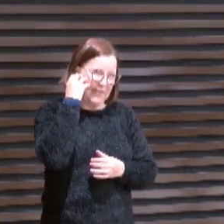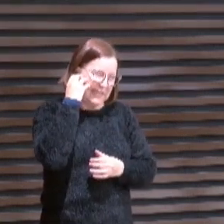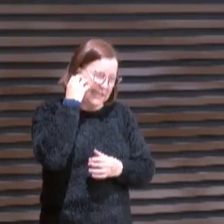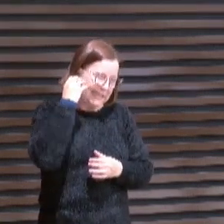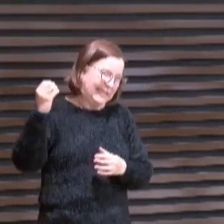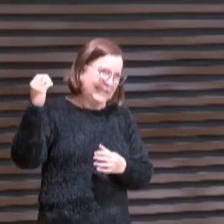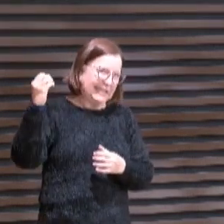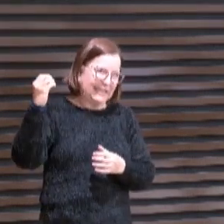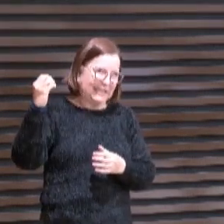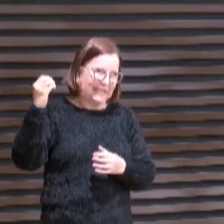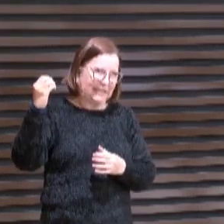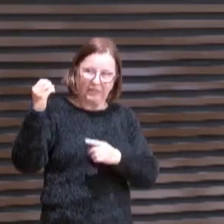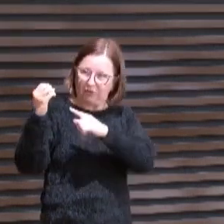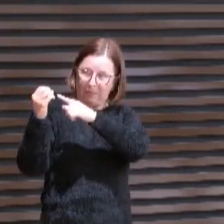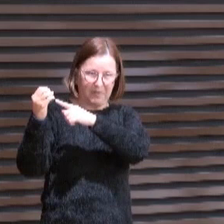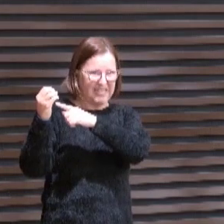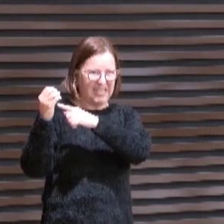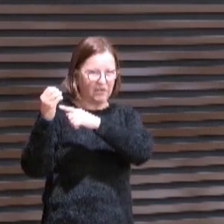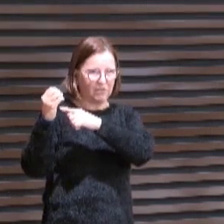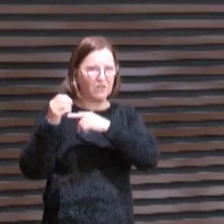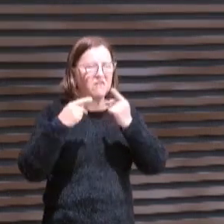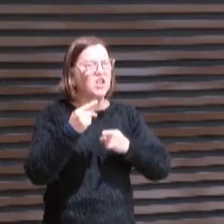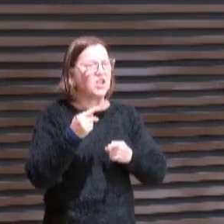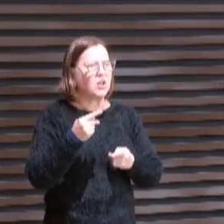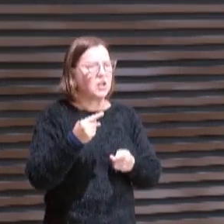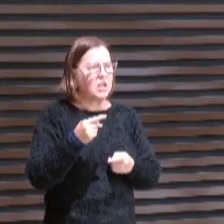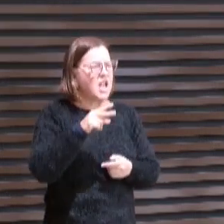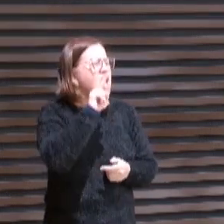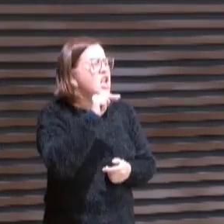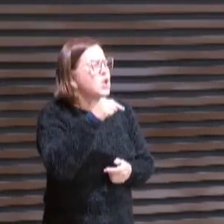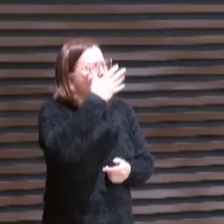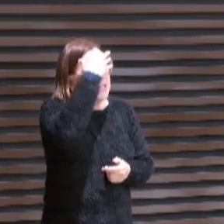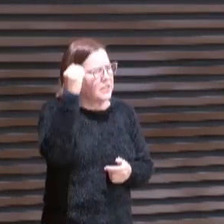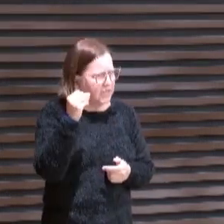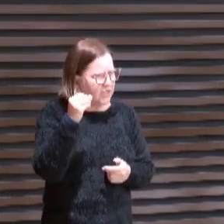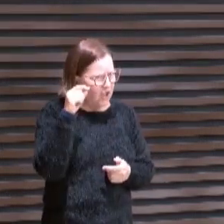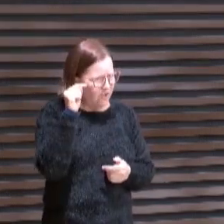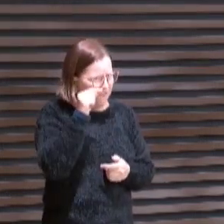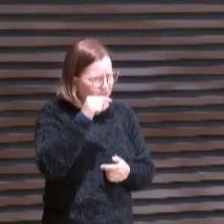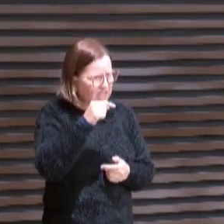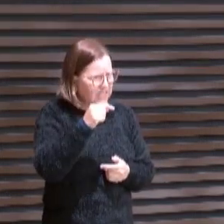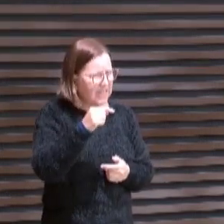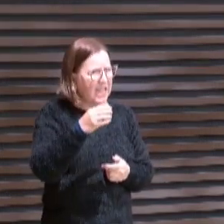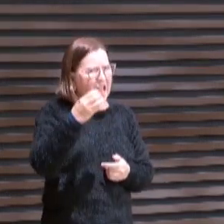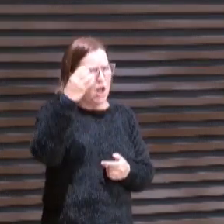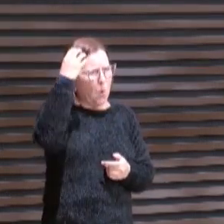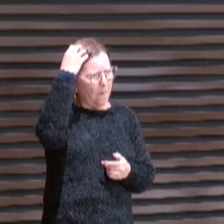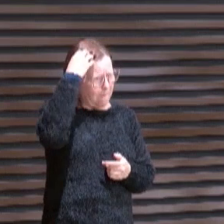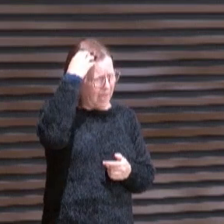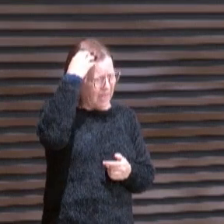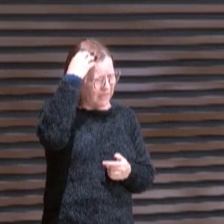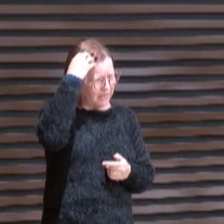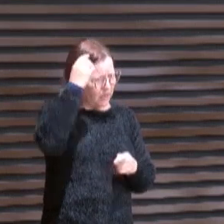um pedaço e disse: nunca se esqueça que você foi culpada por eu